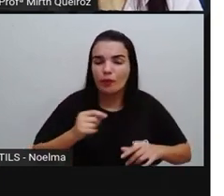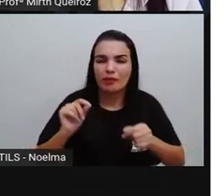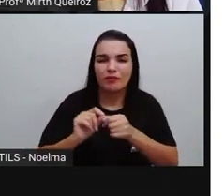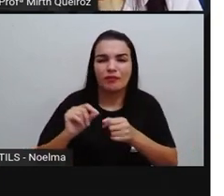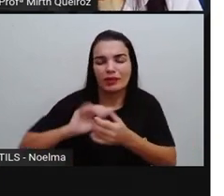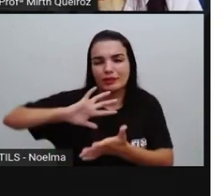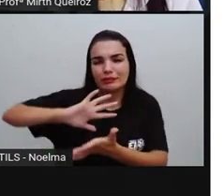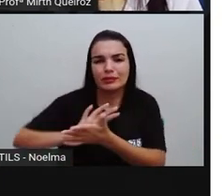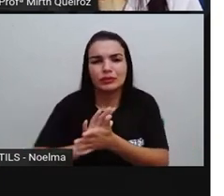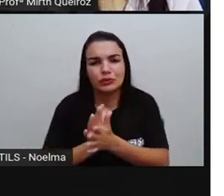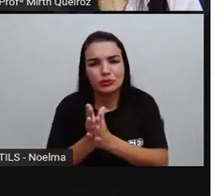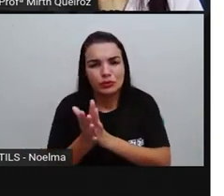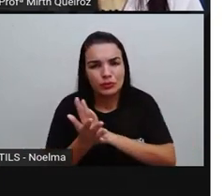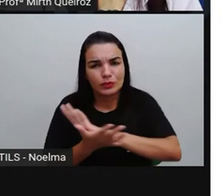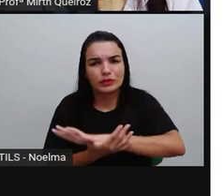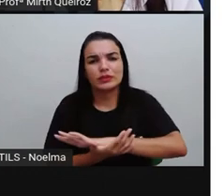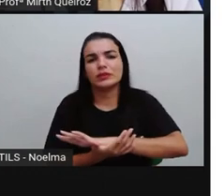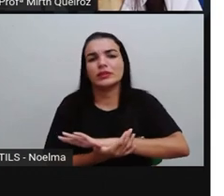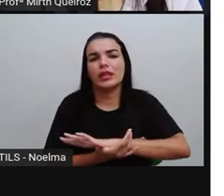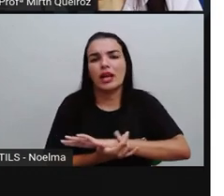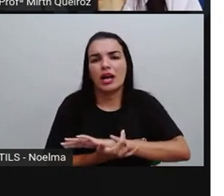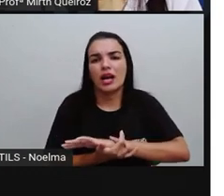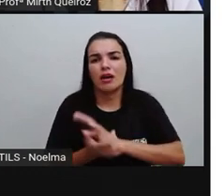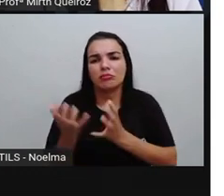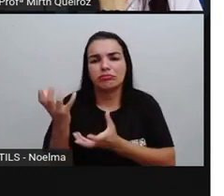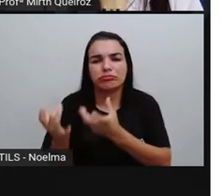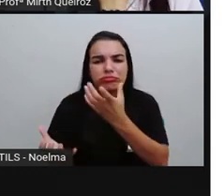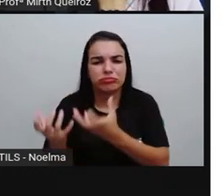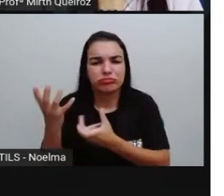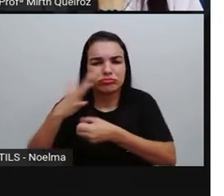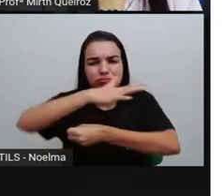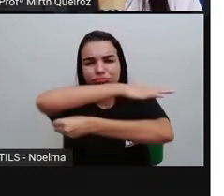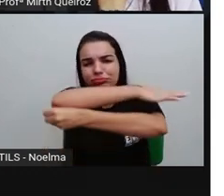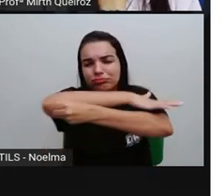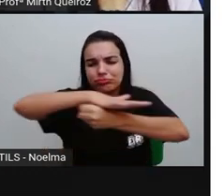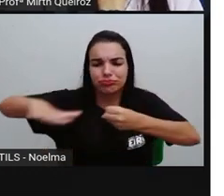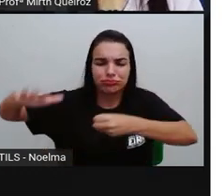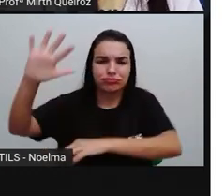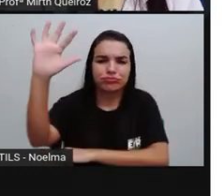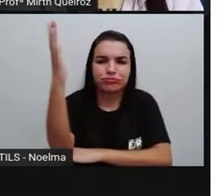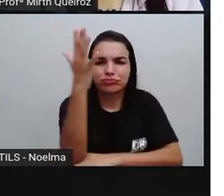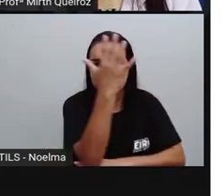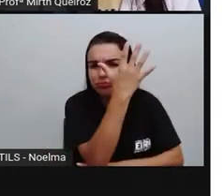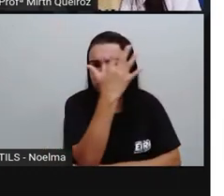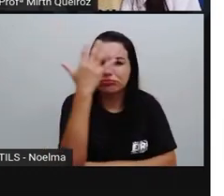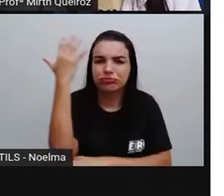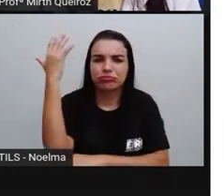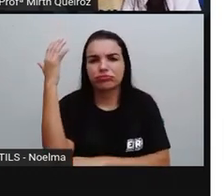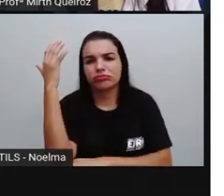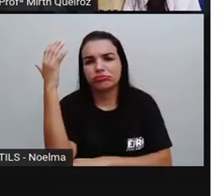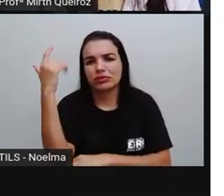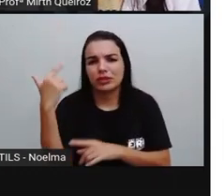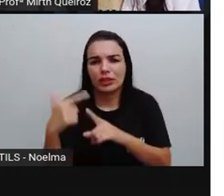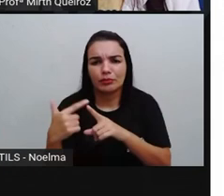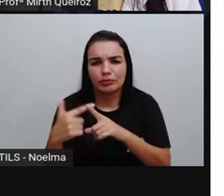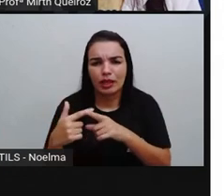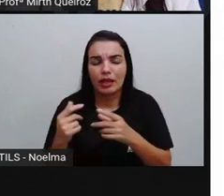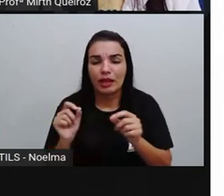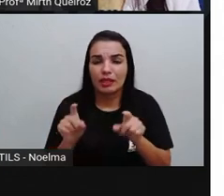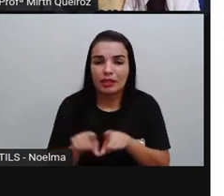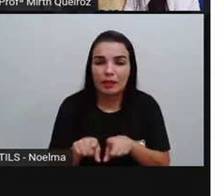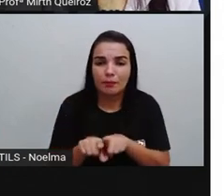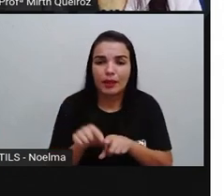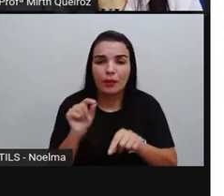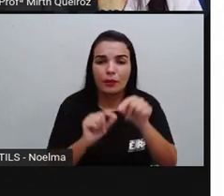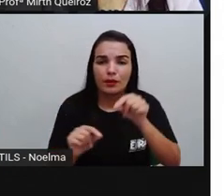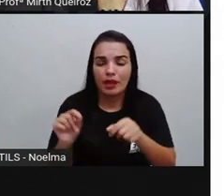dos desmatamentos, né? Das queimadas, esse desmatamento que acontece não somente para a extração de madeira, mas